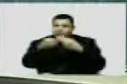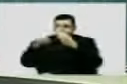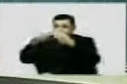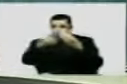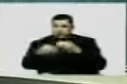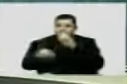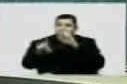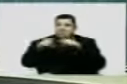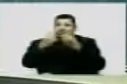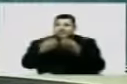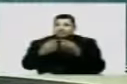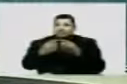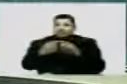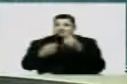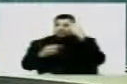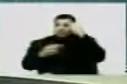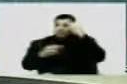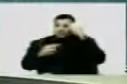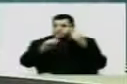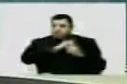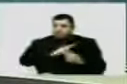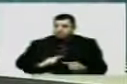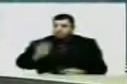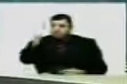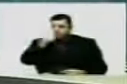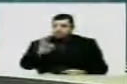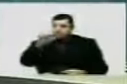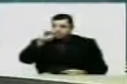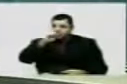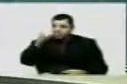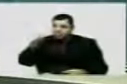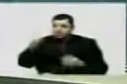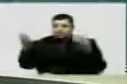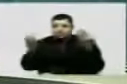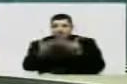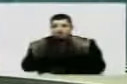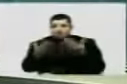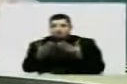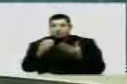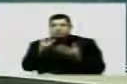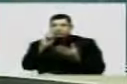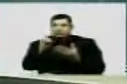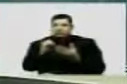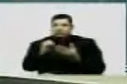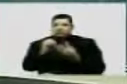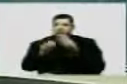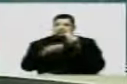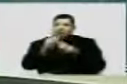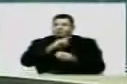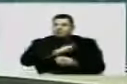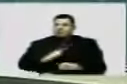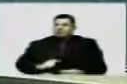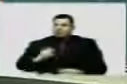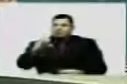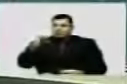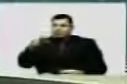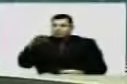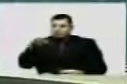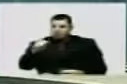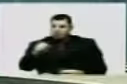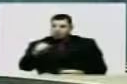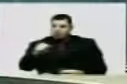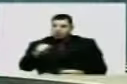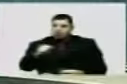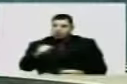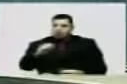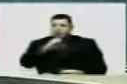municípios, mas que a lógica do governo federal, de 88 para cá, seja o governo Collor,